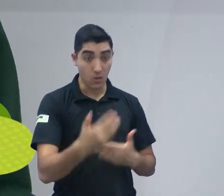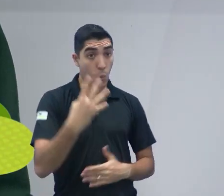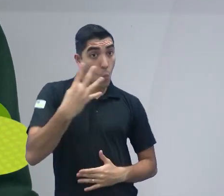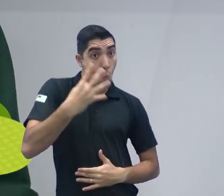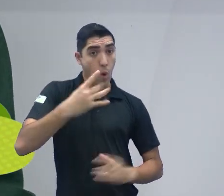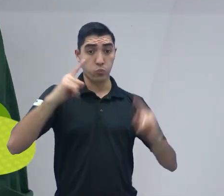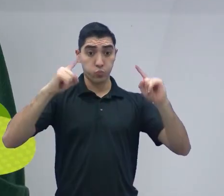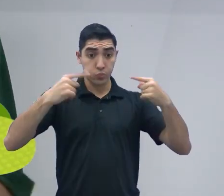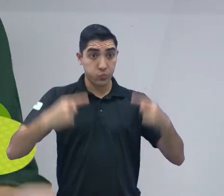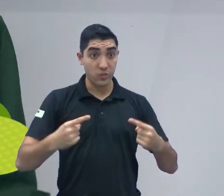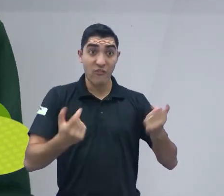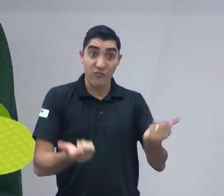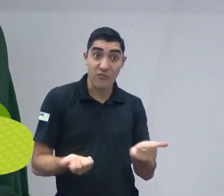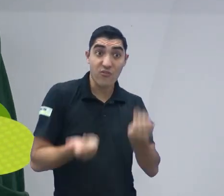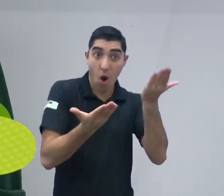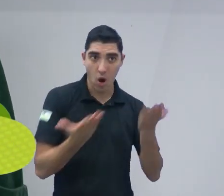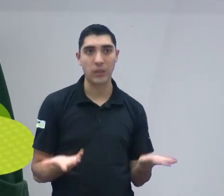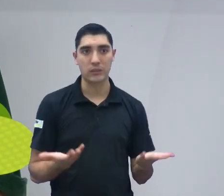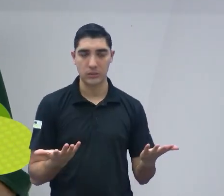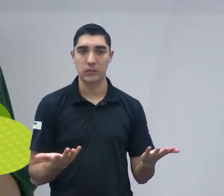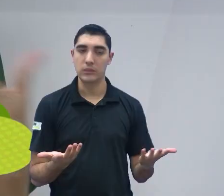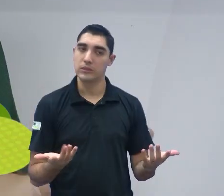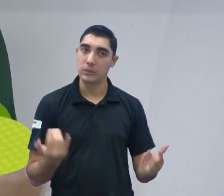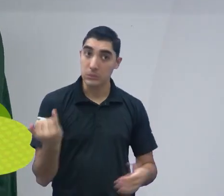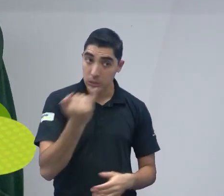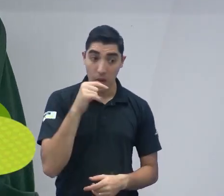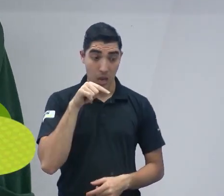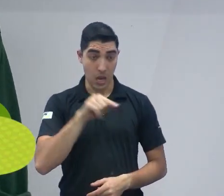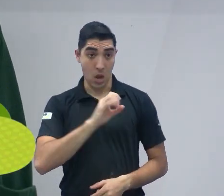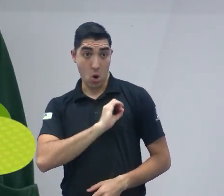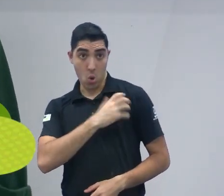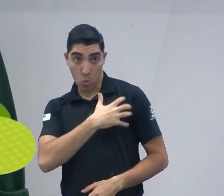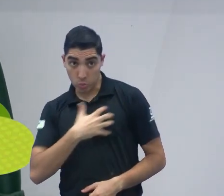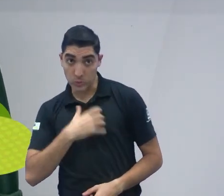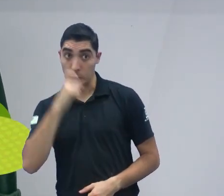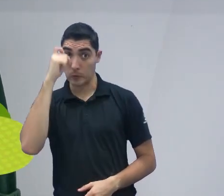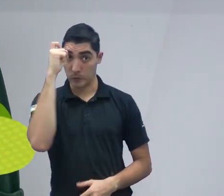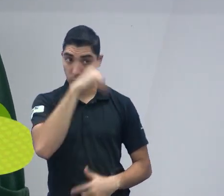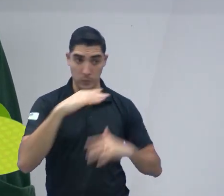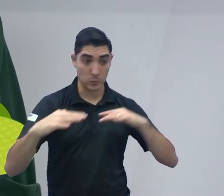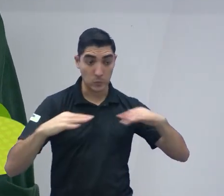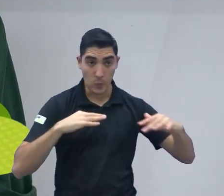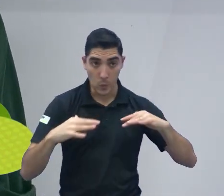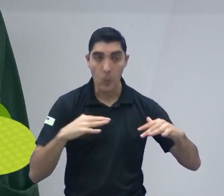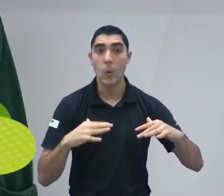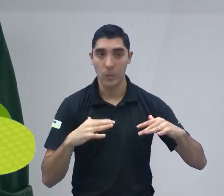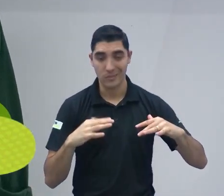jogo fora de casa, é jogo importante, O Osasco deu trabalho para o Taubaté, aqui em Taubaté, então